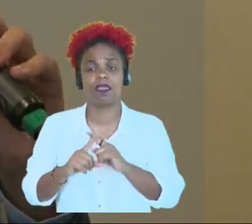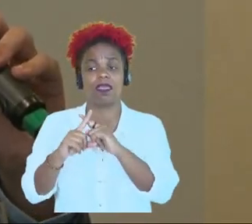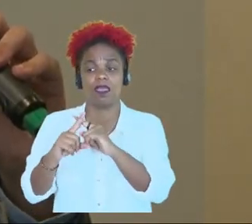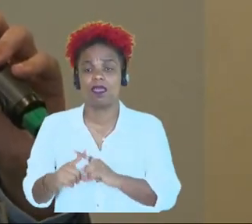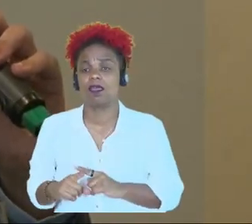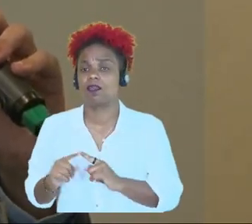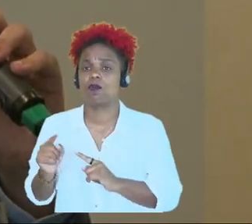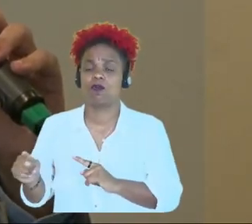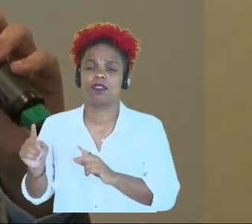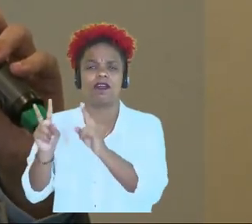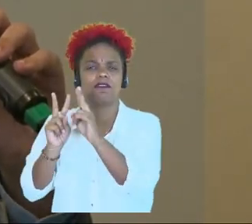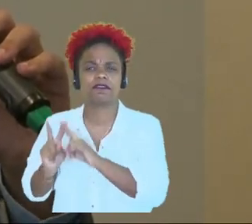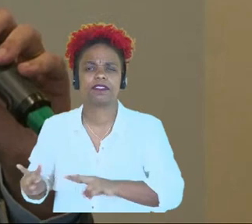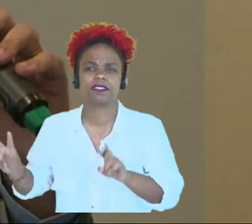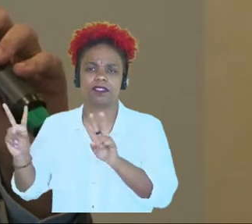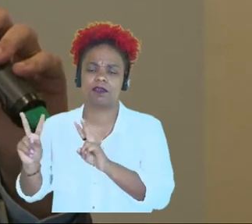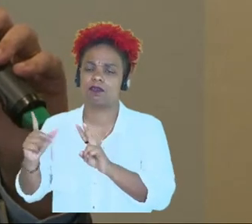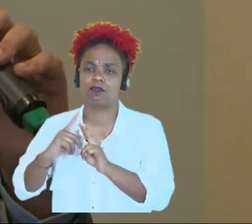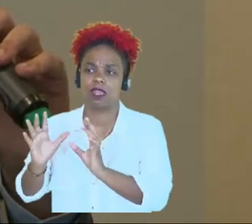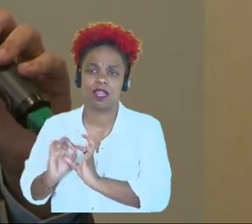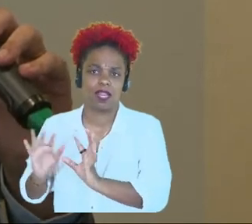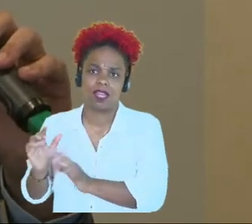visão iliberal,